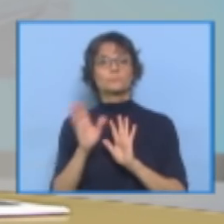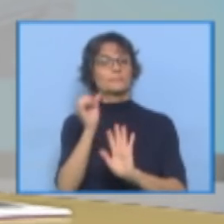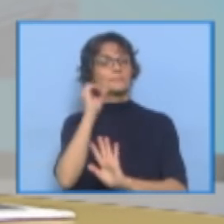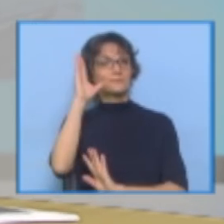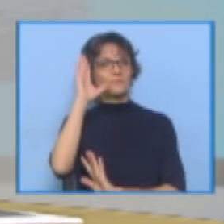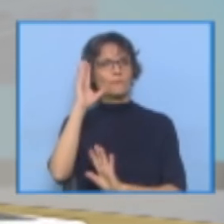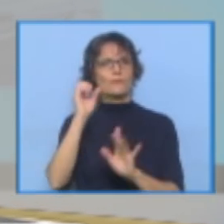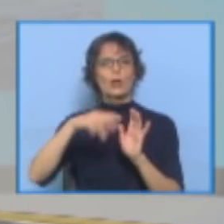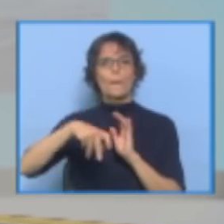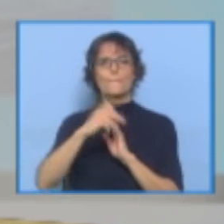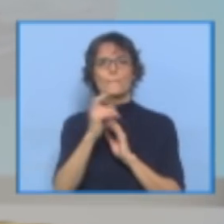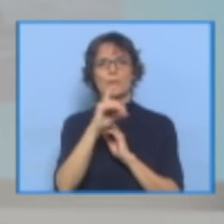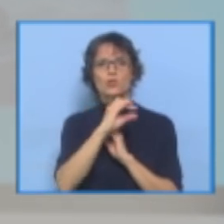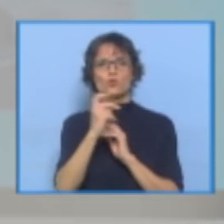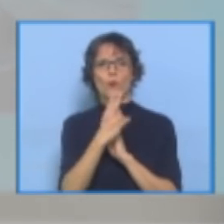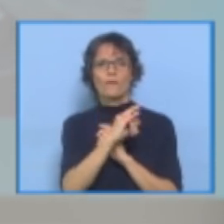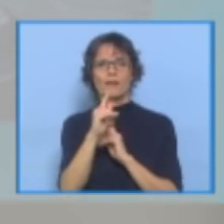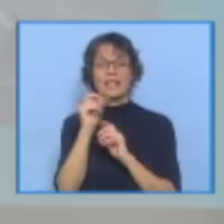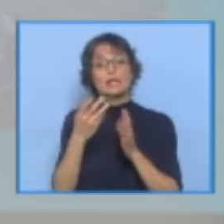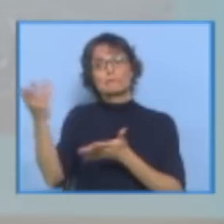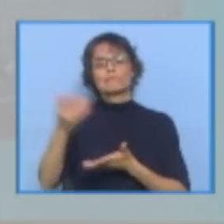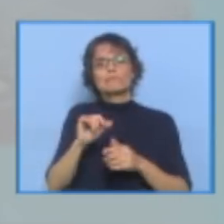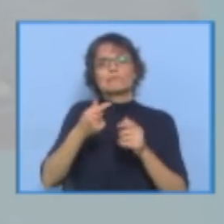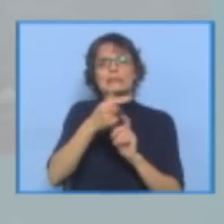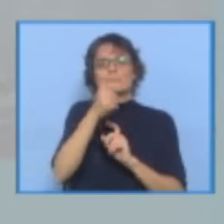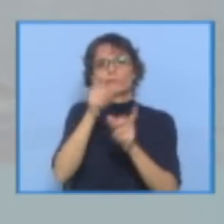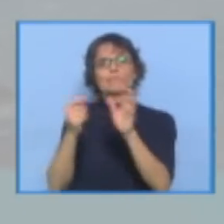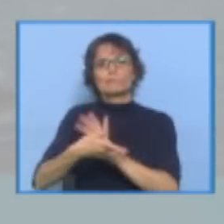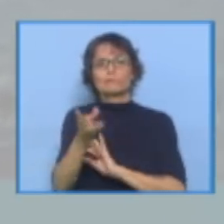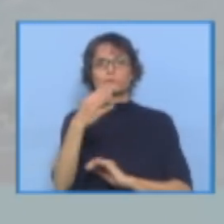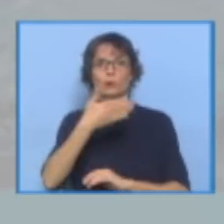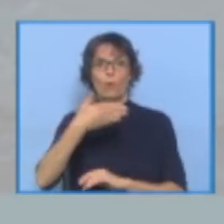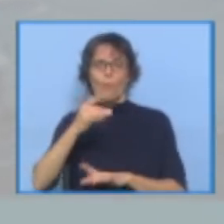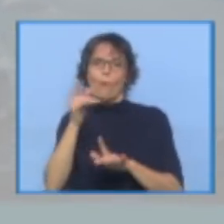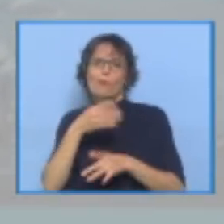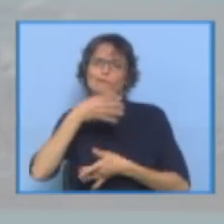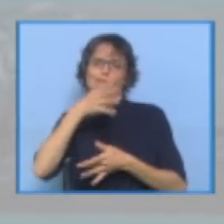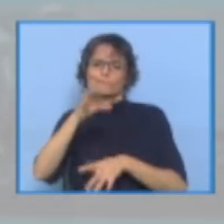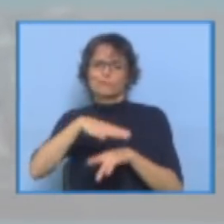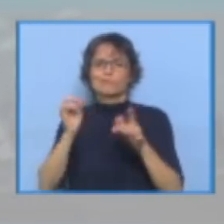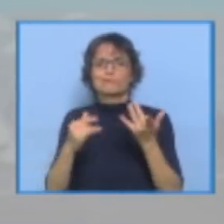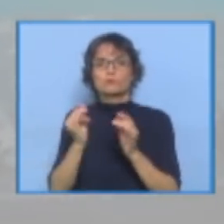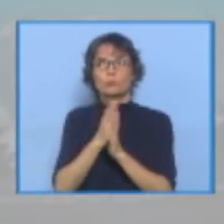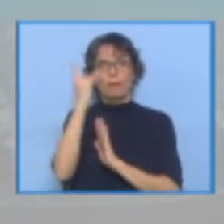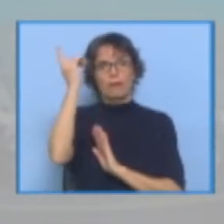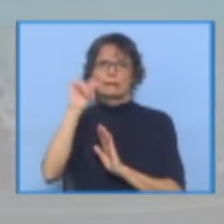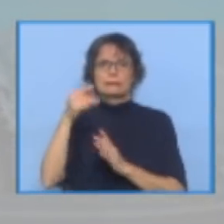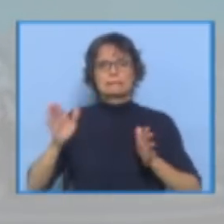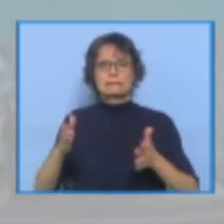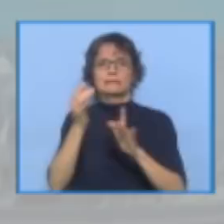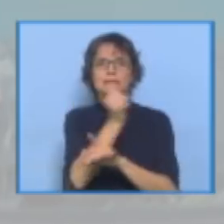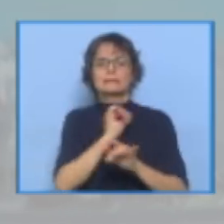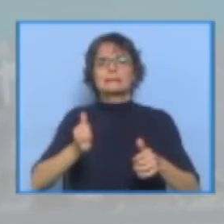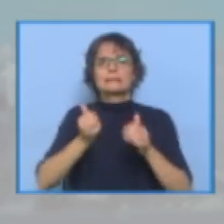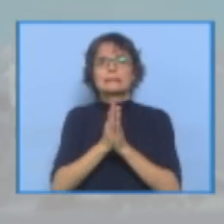Olá, muito boa tarde. Maria João Vilés convida 11 personalidades da sociedade portuguesa para uma conversa sobre Deus. Uma iniciativa na paróquia do Campo Grande que